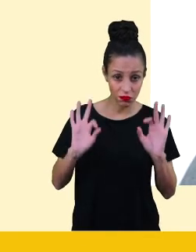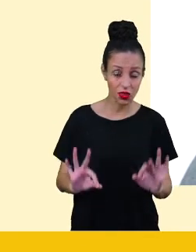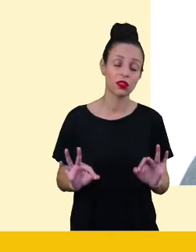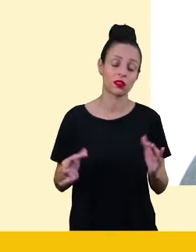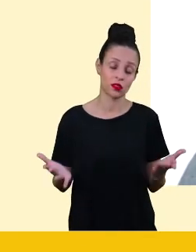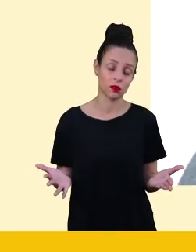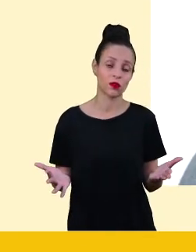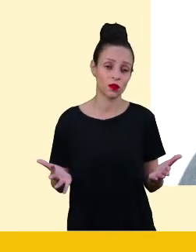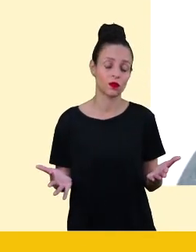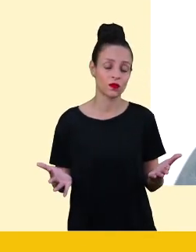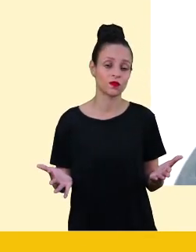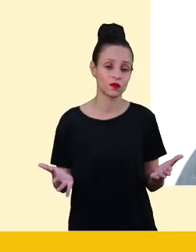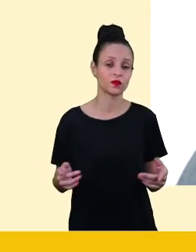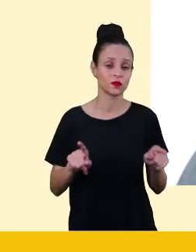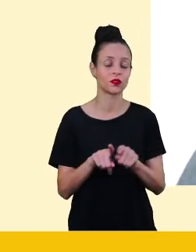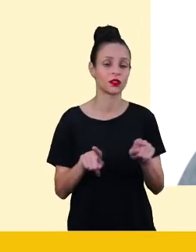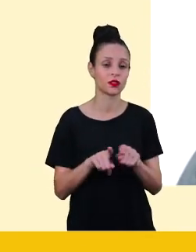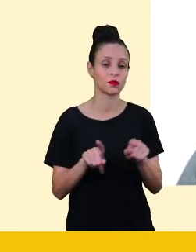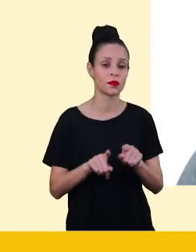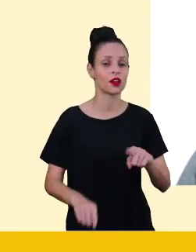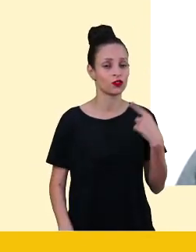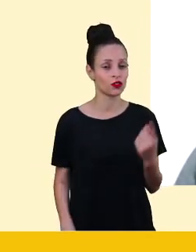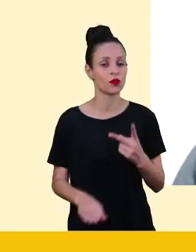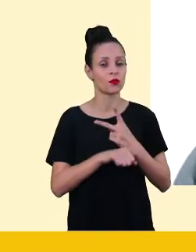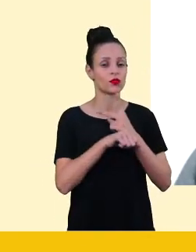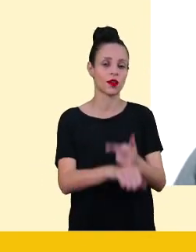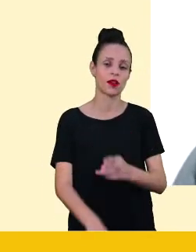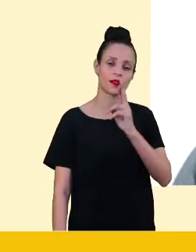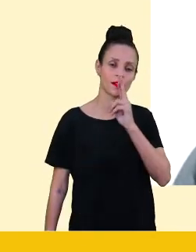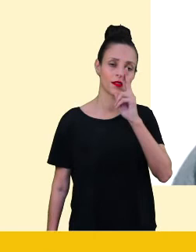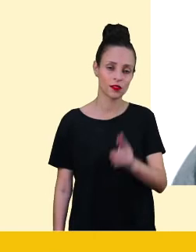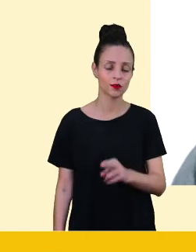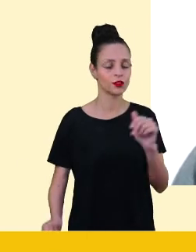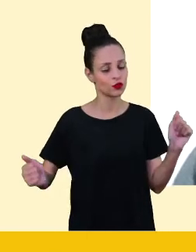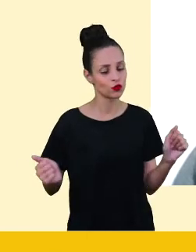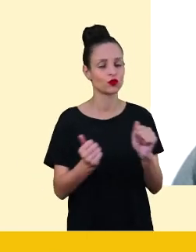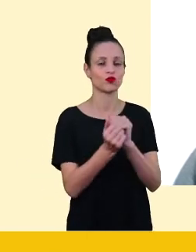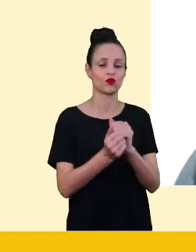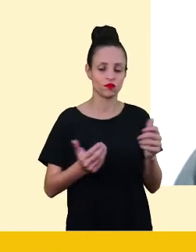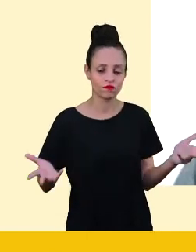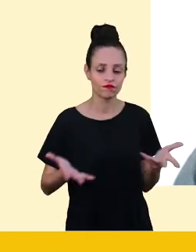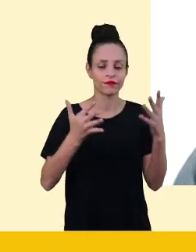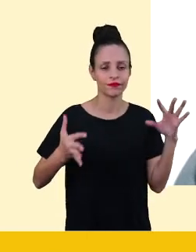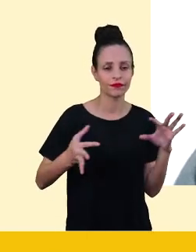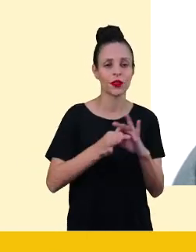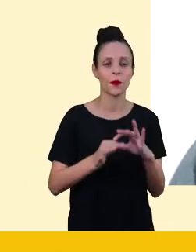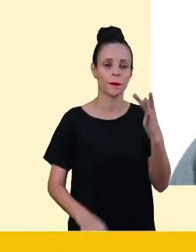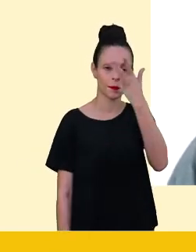Foi finalizada e também a gente tem buscado a resposta, né, junto com as pessoas